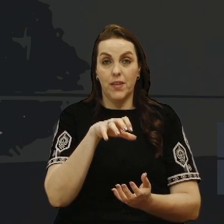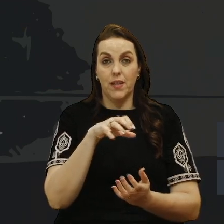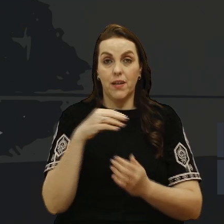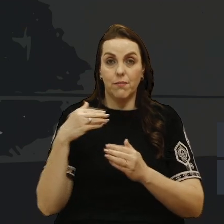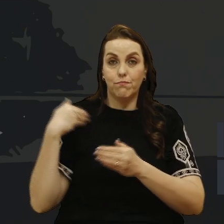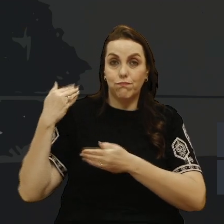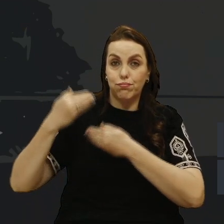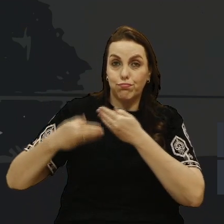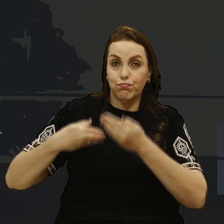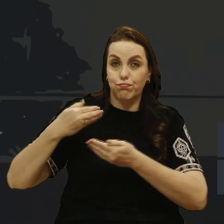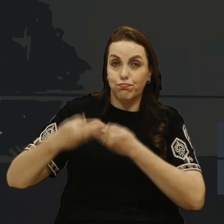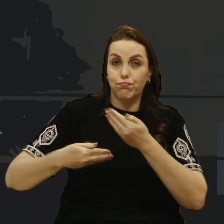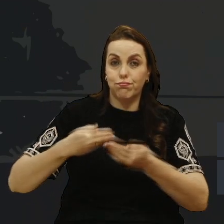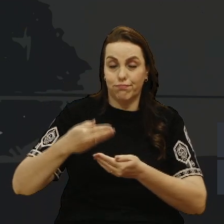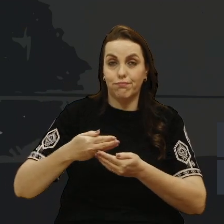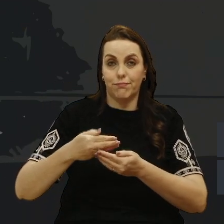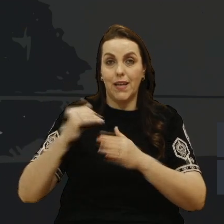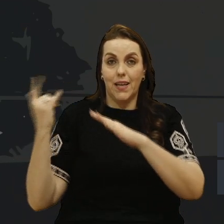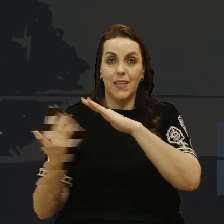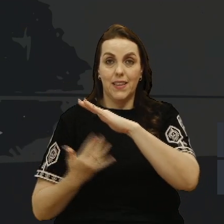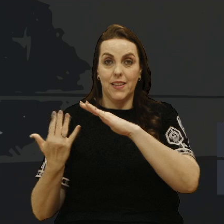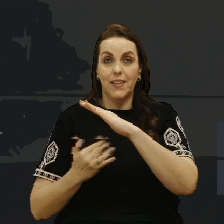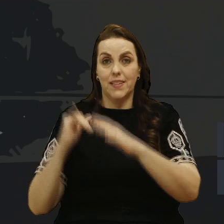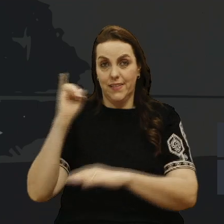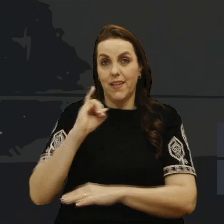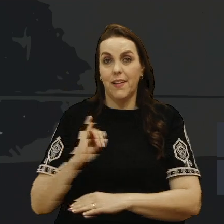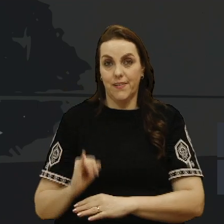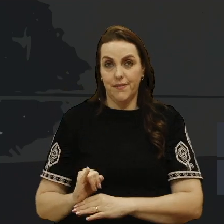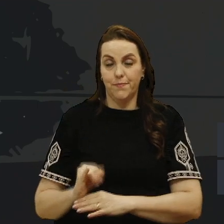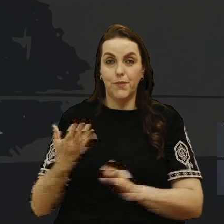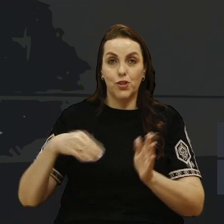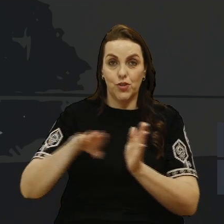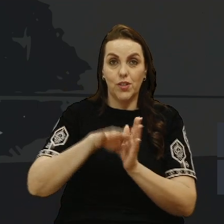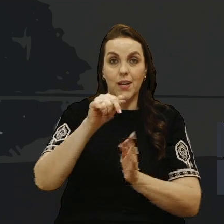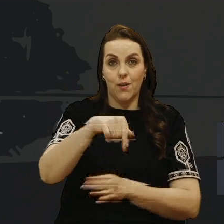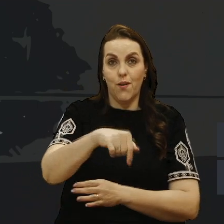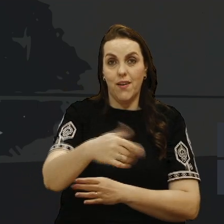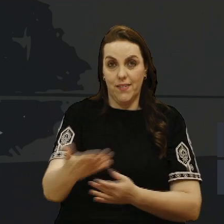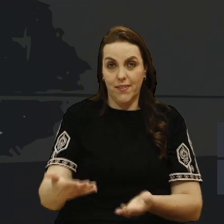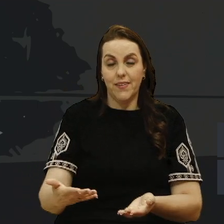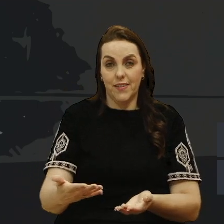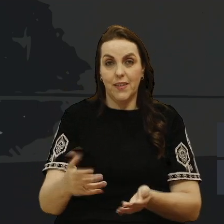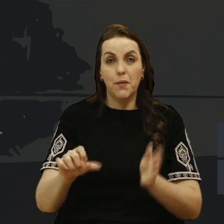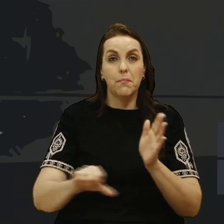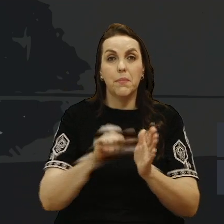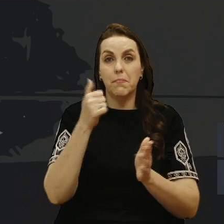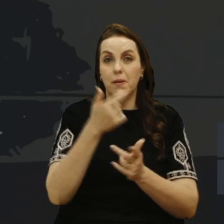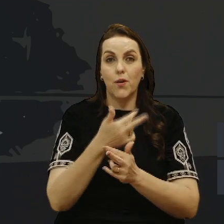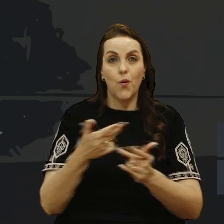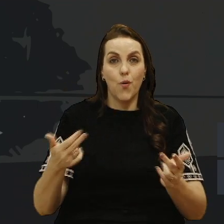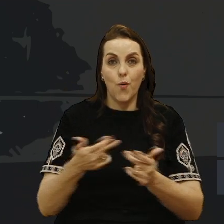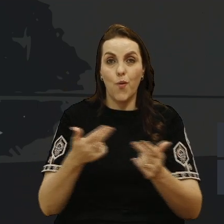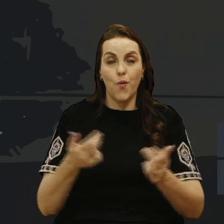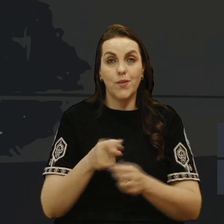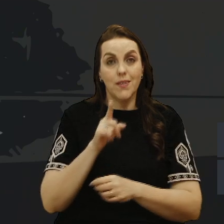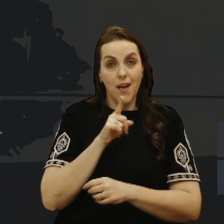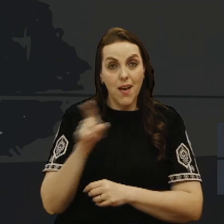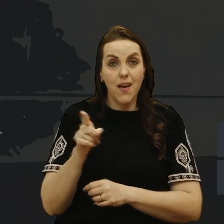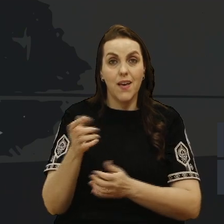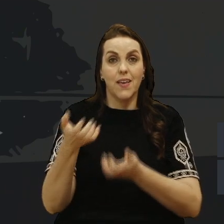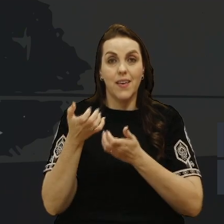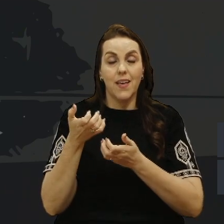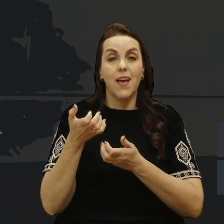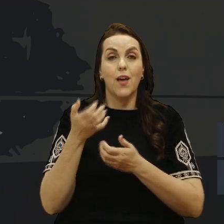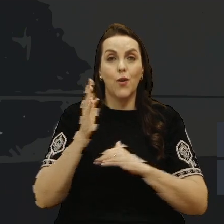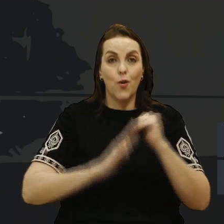imigrantes italianos. E que quando chegaram aqui nessas terras, a primeira coisa que eles quiseram